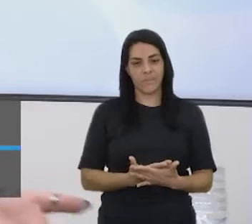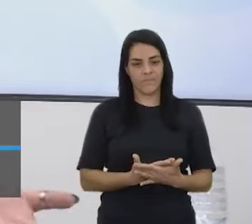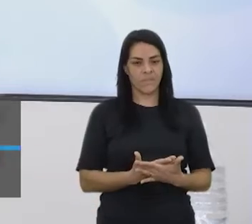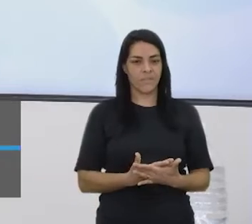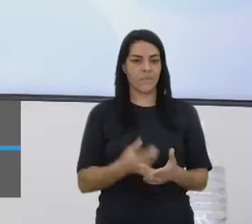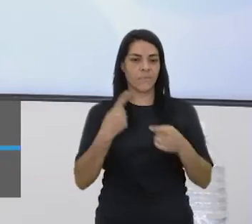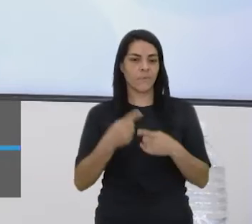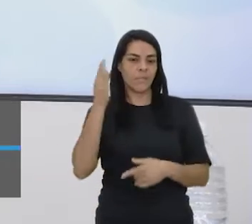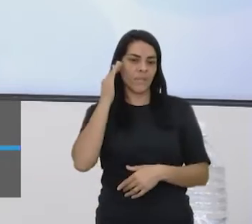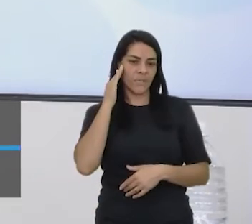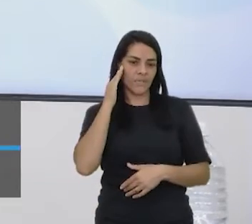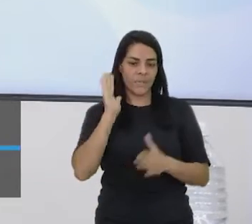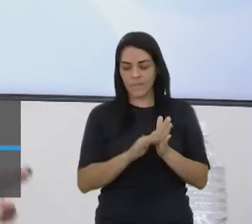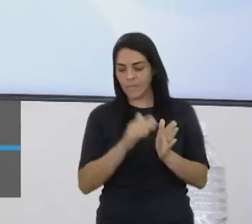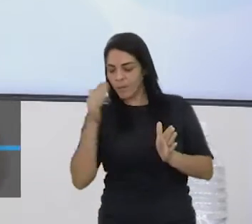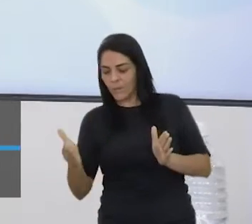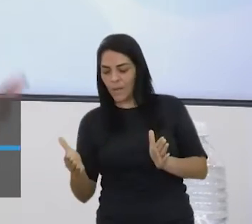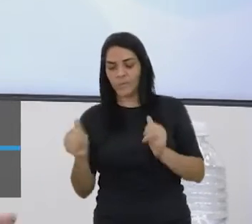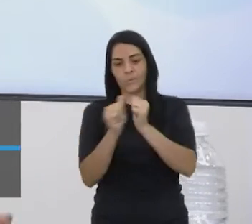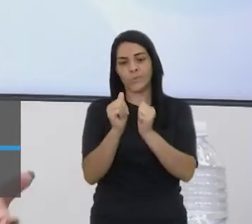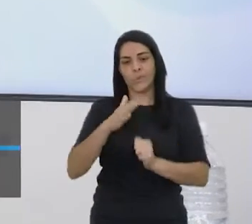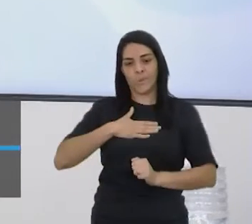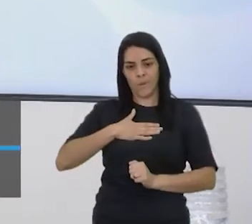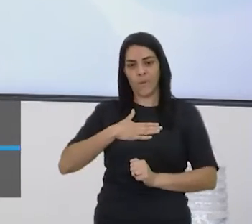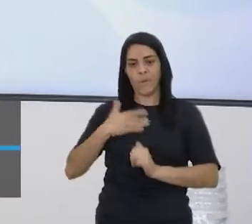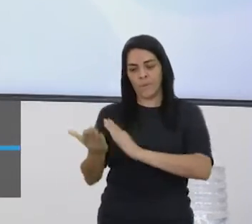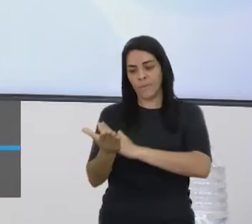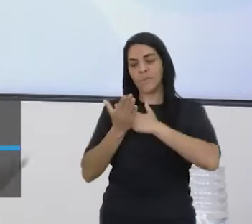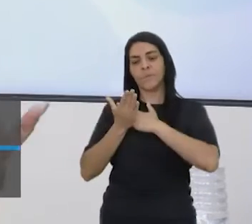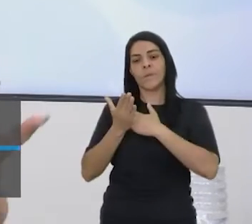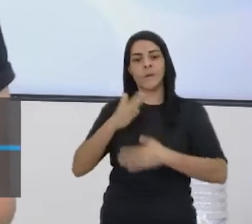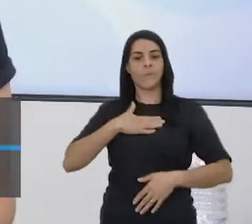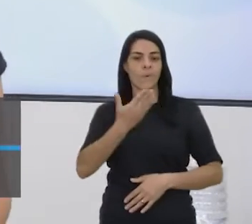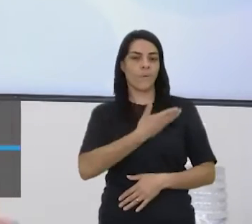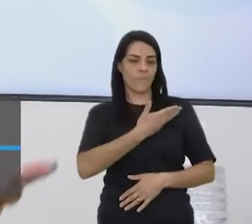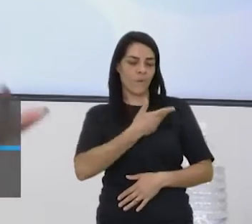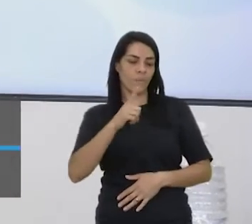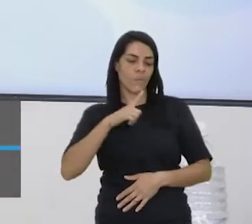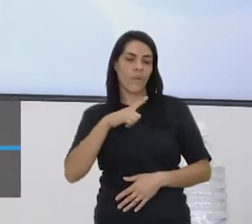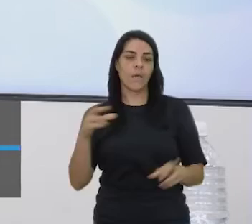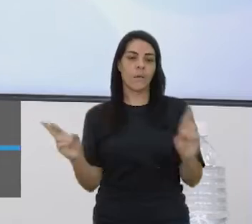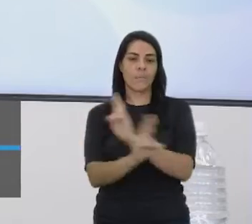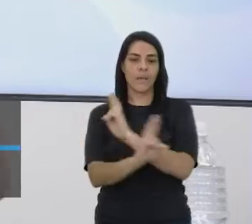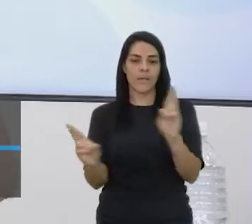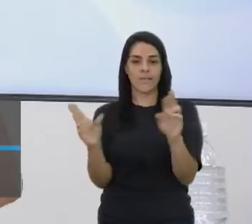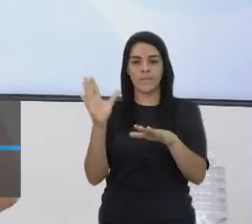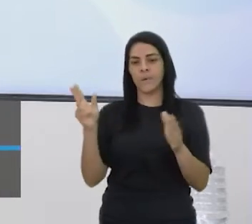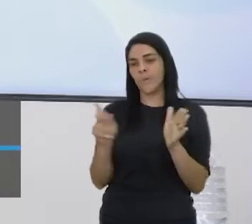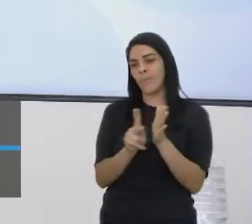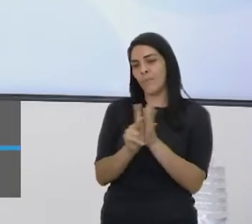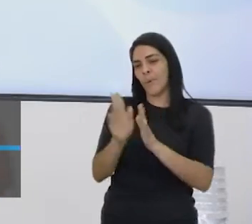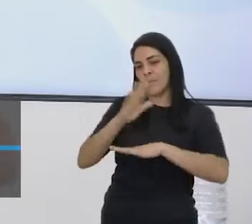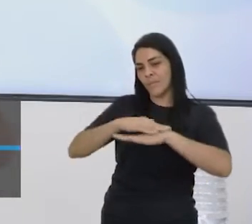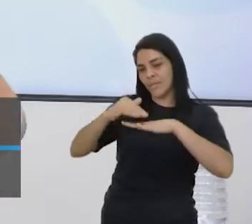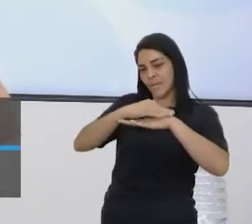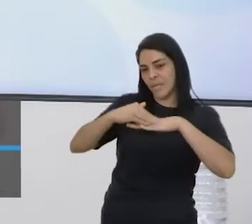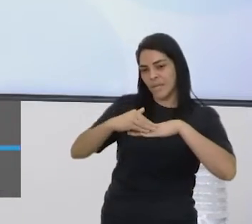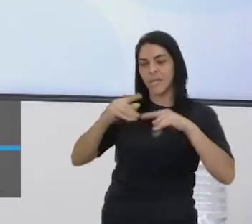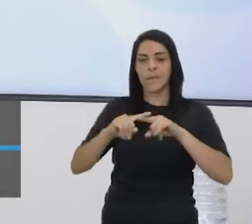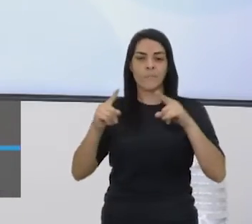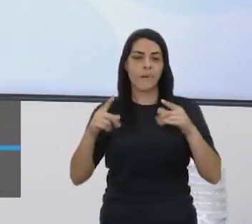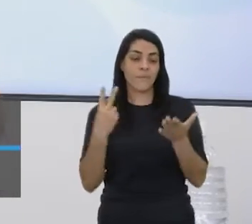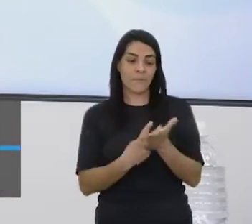tão aqui do meu lado mas que isso né como eles são meus amigos existe uma relação de carinho Mas isso não significa que não dê Aquela